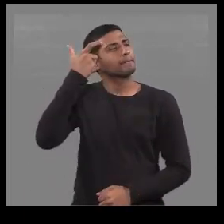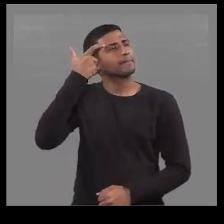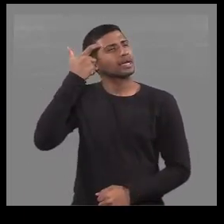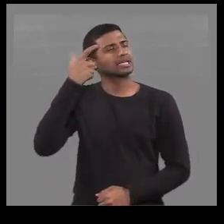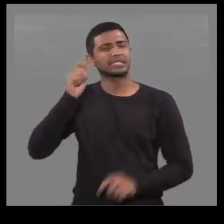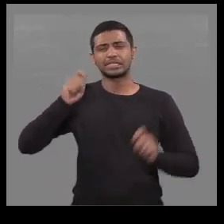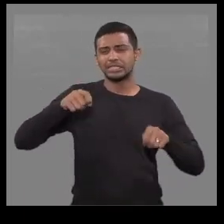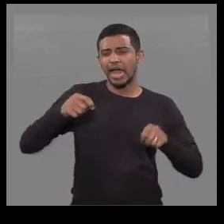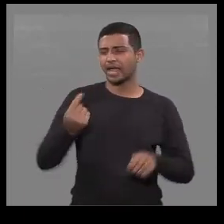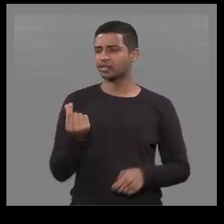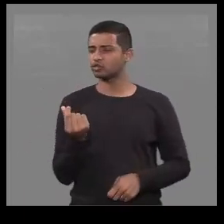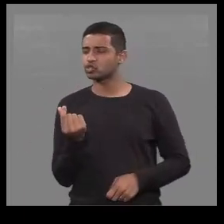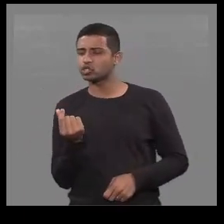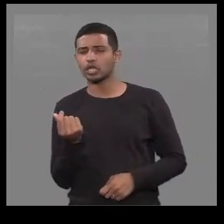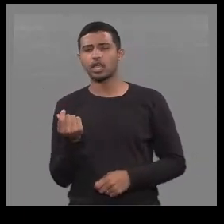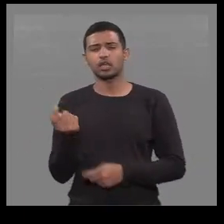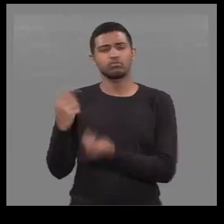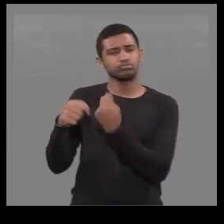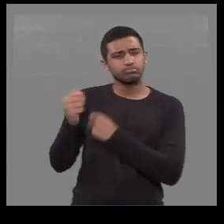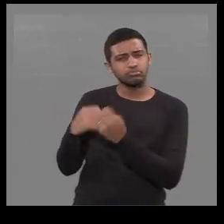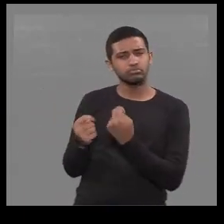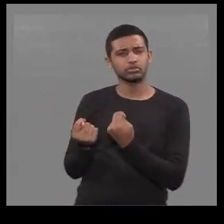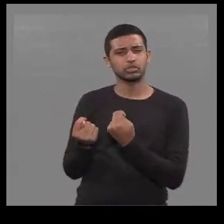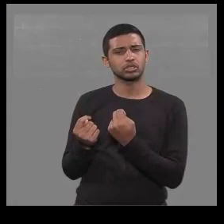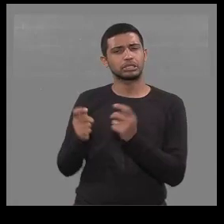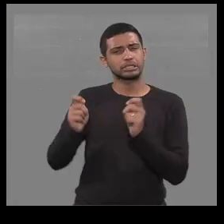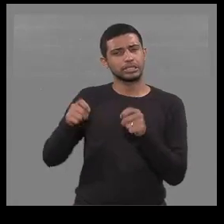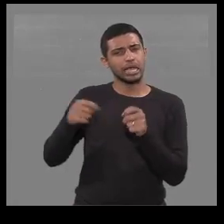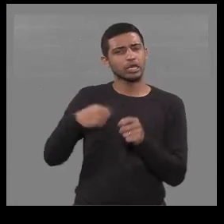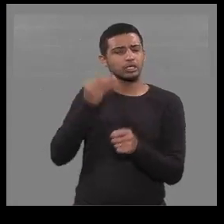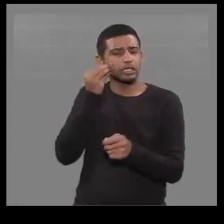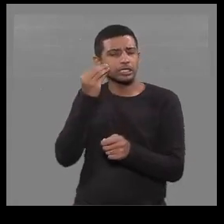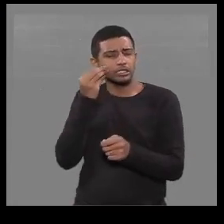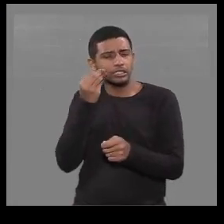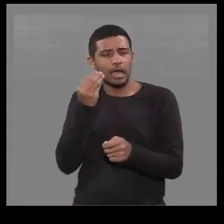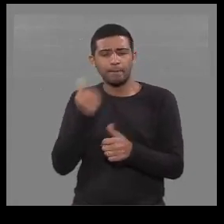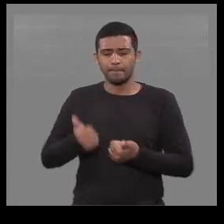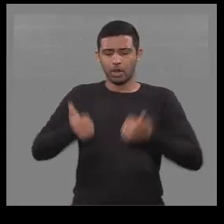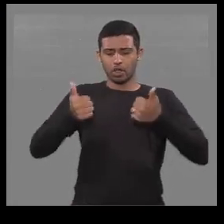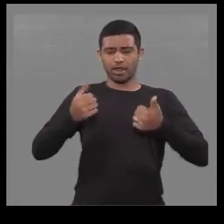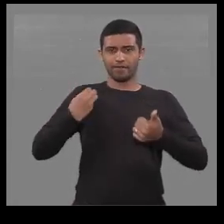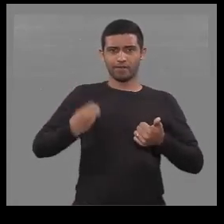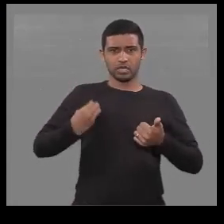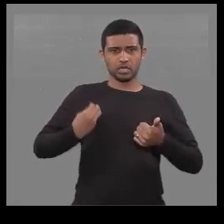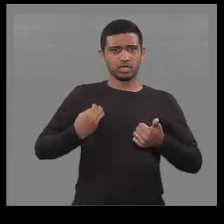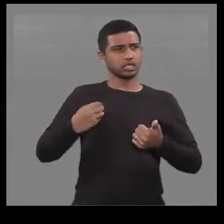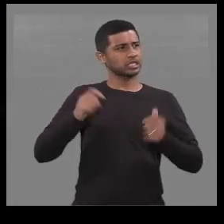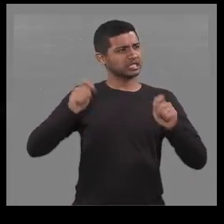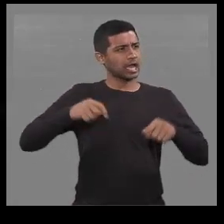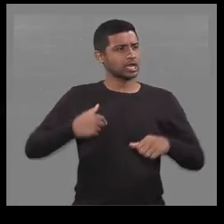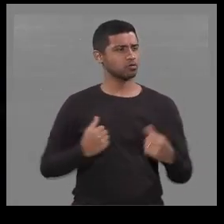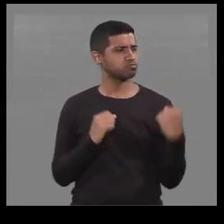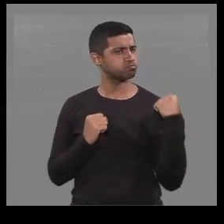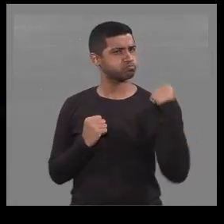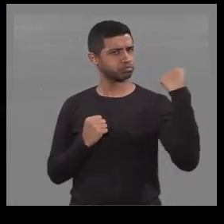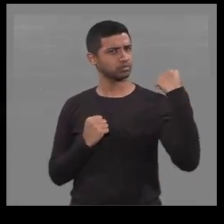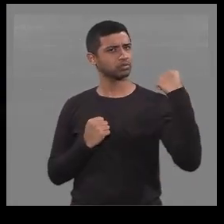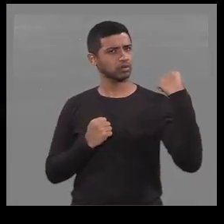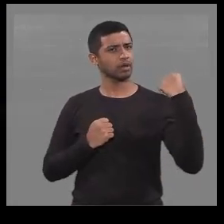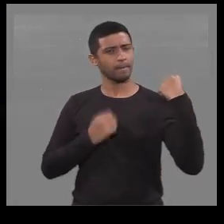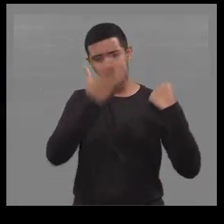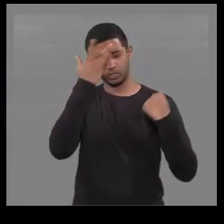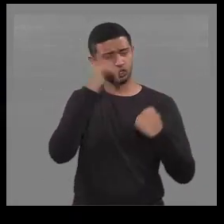Quando você propicia essa questão da renda, do financiamento, né, das possibilidades de financiamento, de ter uma vida melhor, você está empoderando,